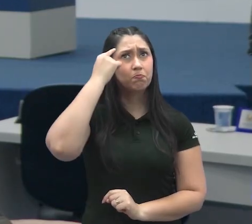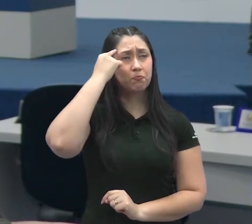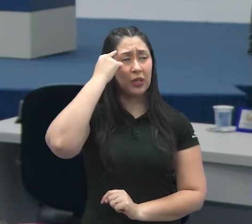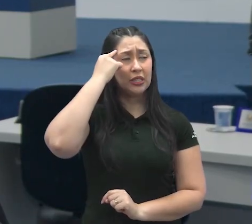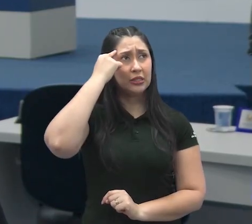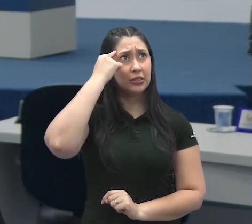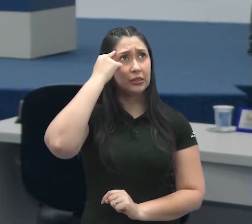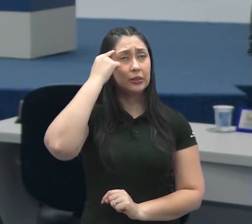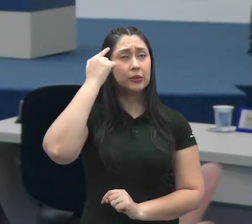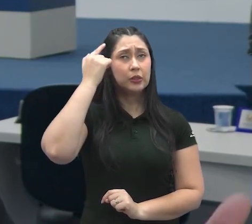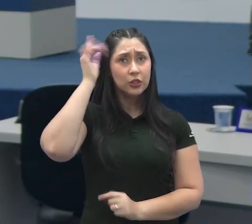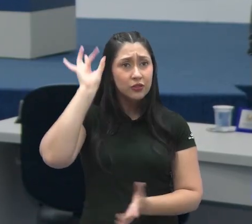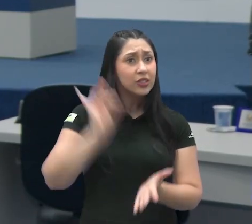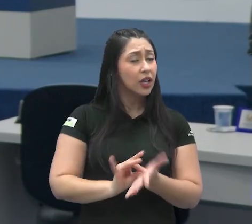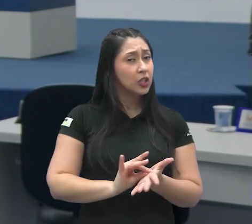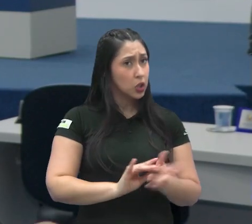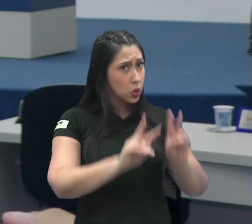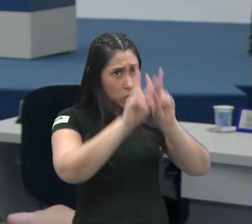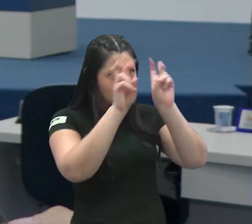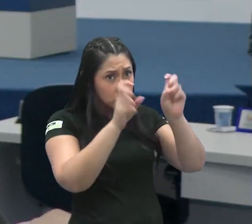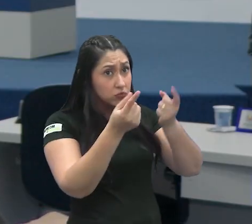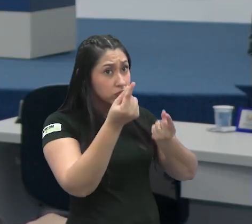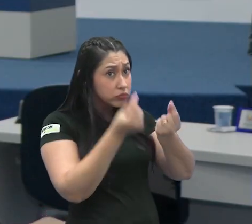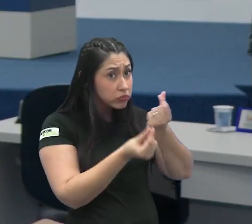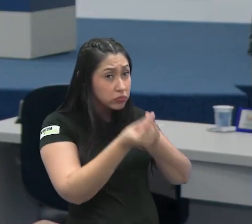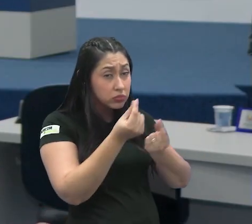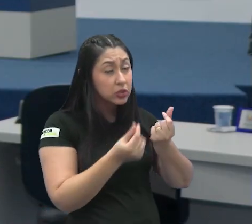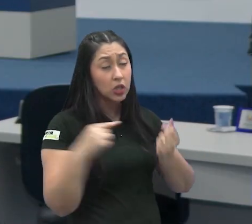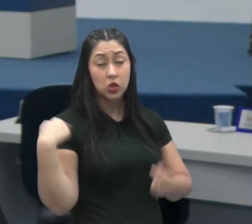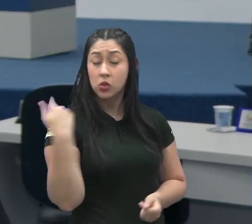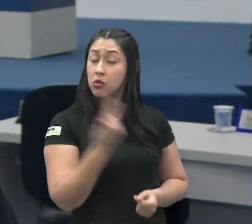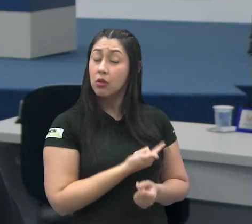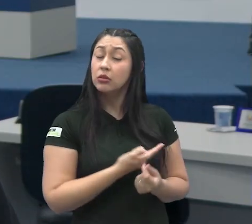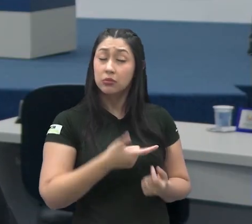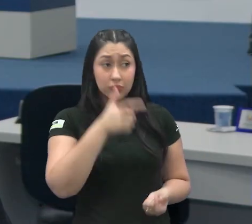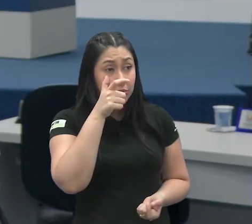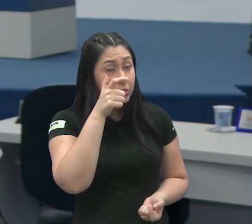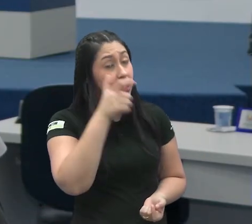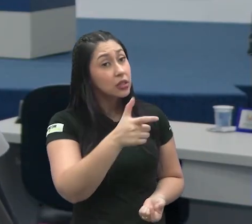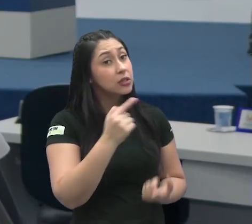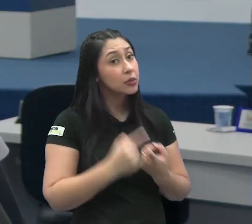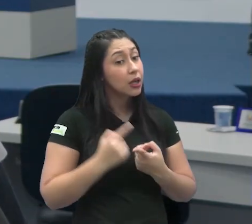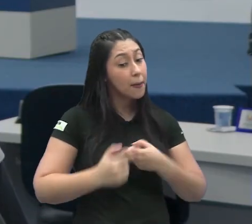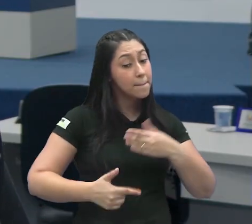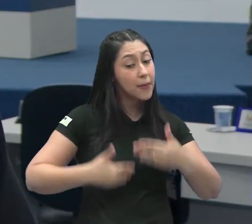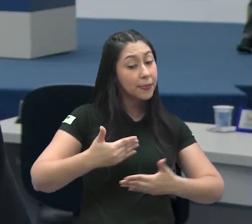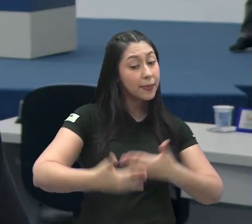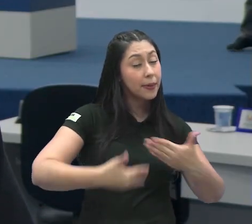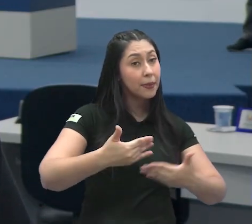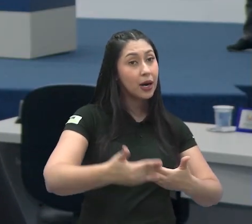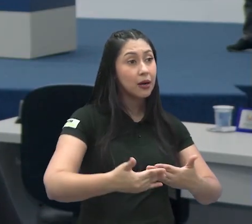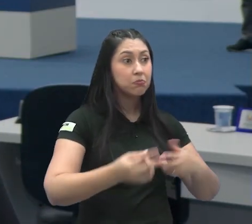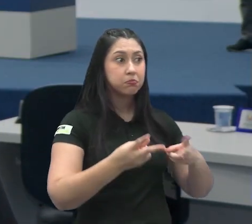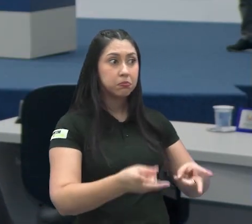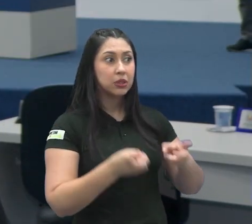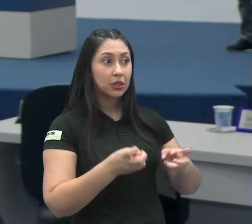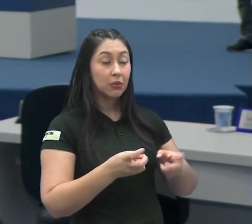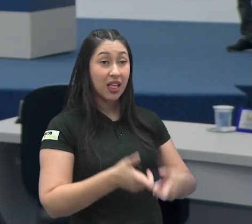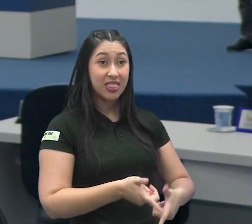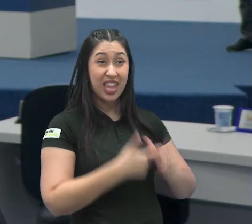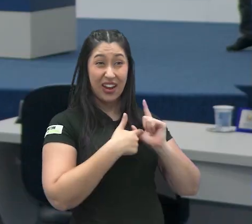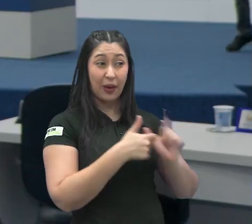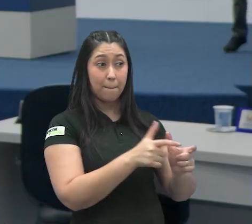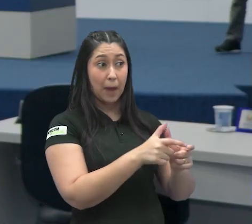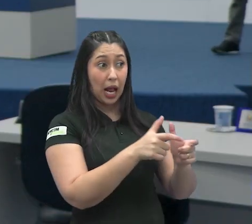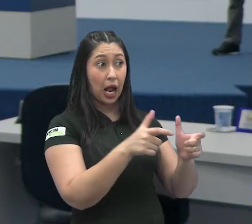a pensar realmente nesses assuntos que são de interesse de todos nós, porque cada dia mais a gente vê que a inadimplência